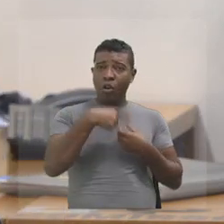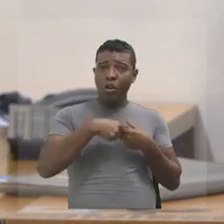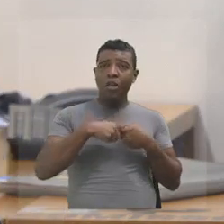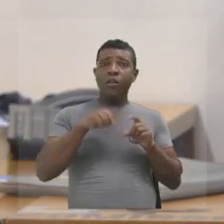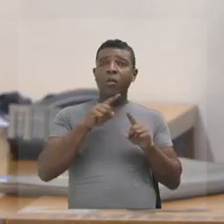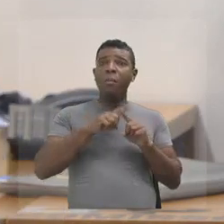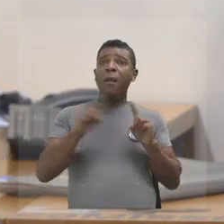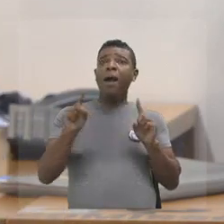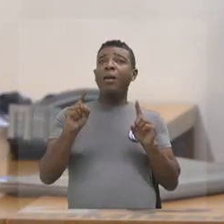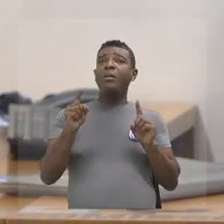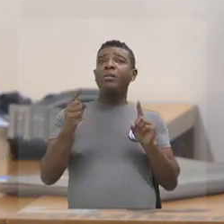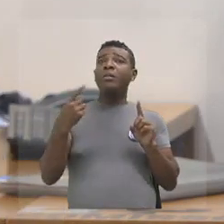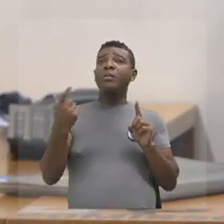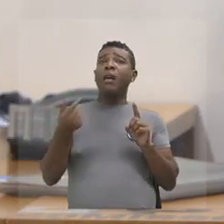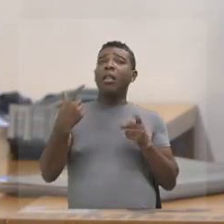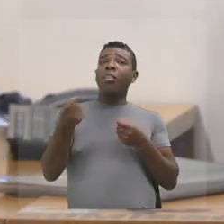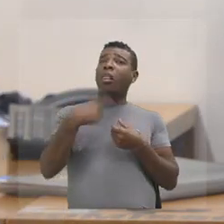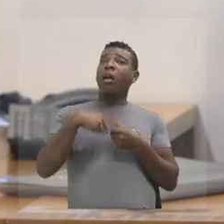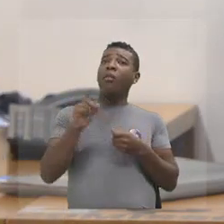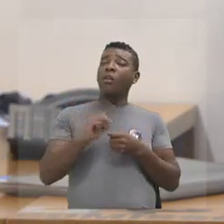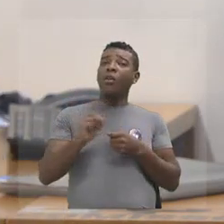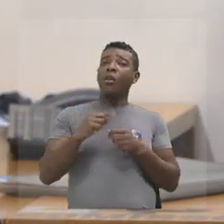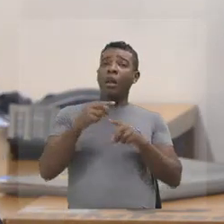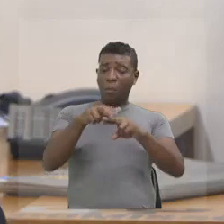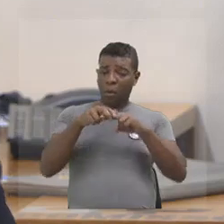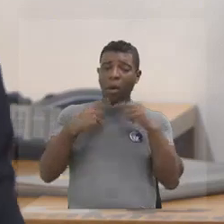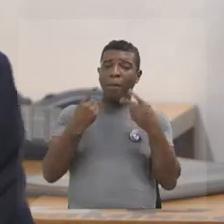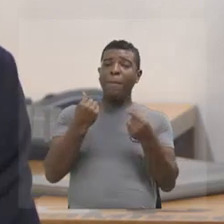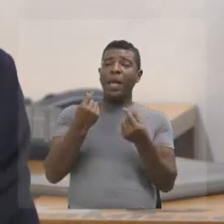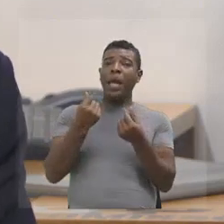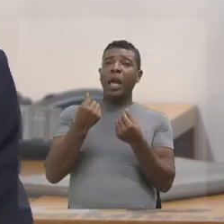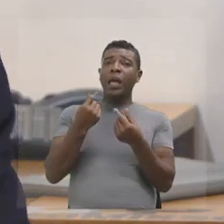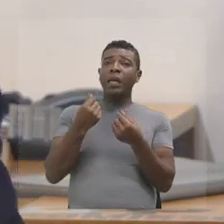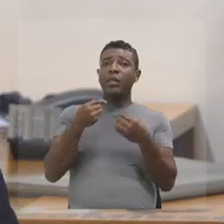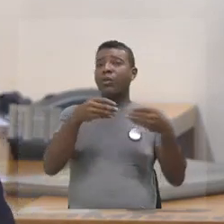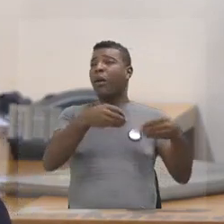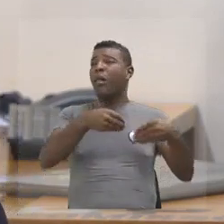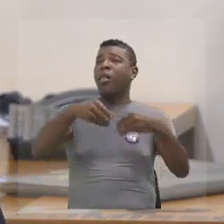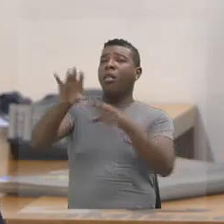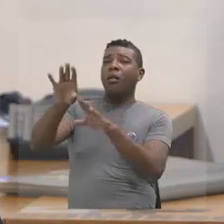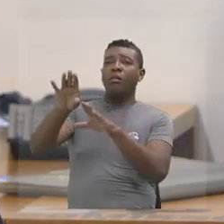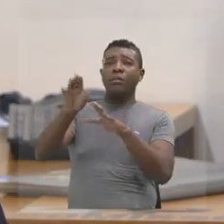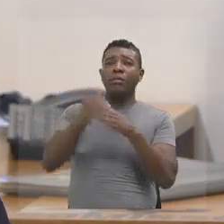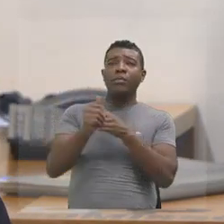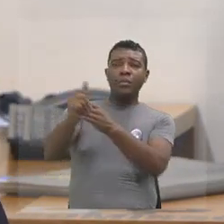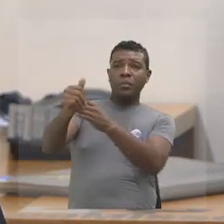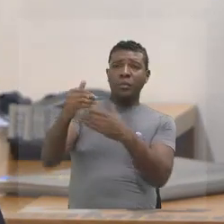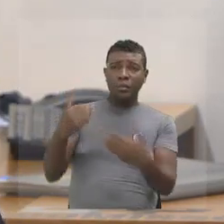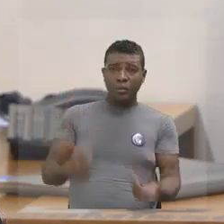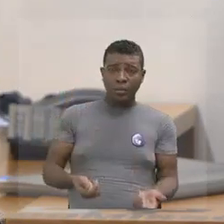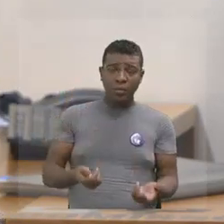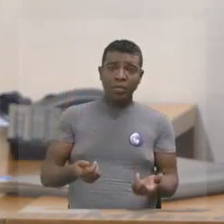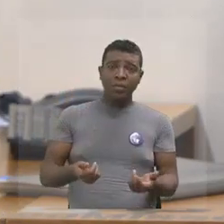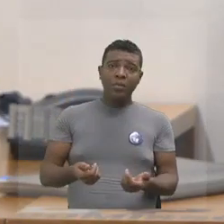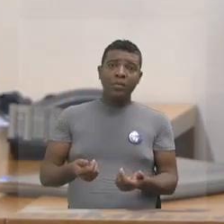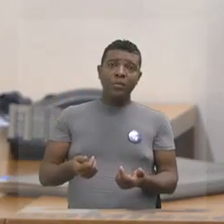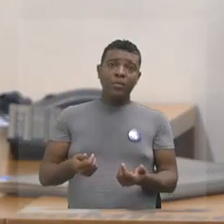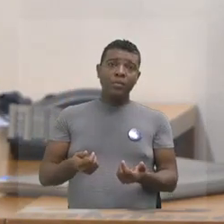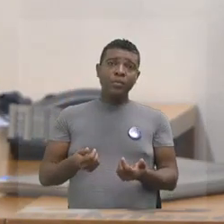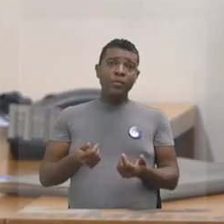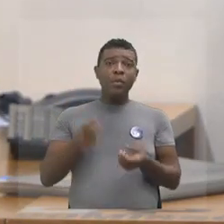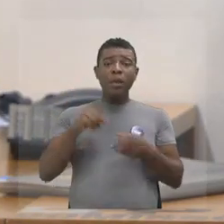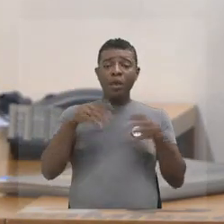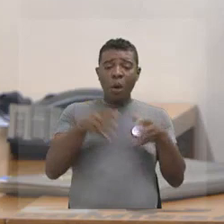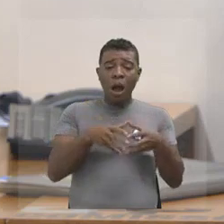visto do preço do frete então que o que há hoje é sem dúvida alguma é um aumento considerável